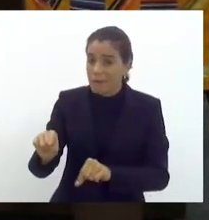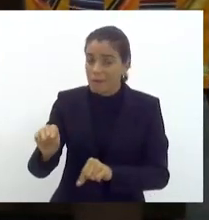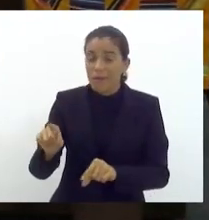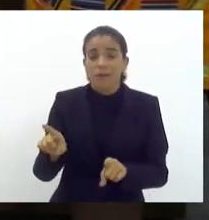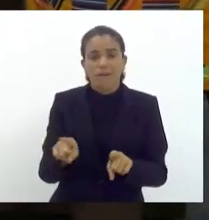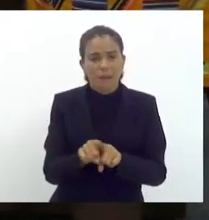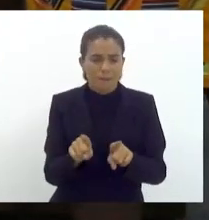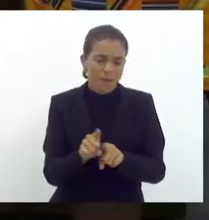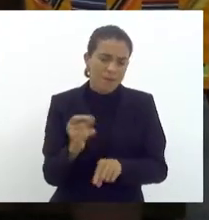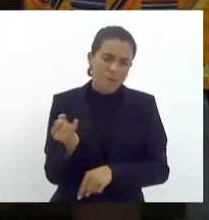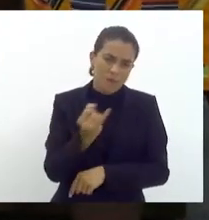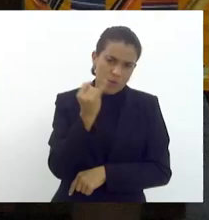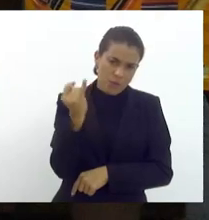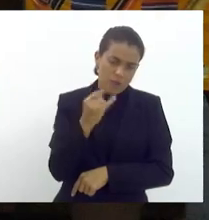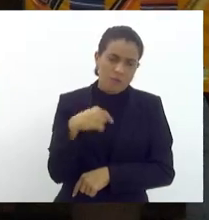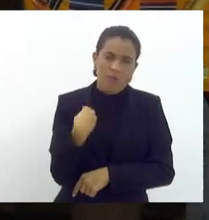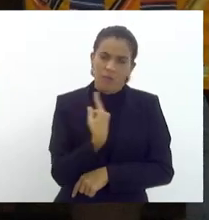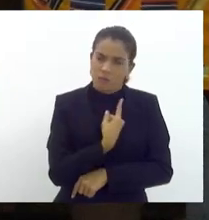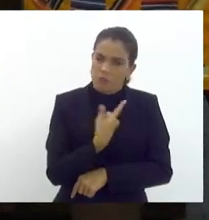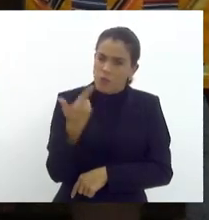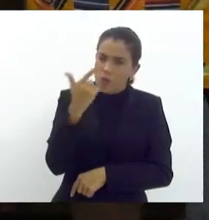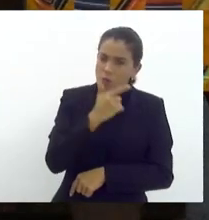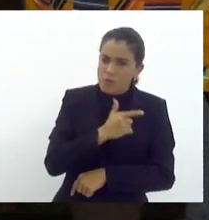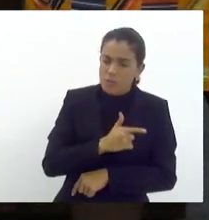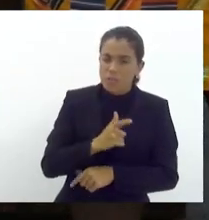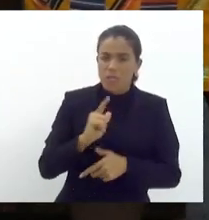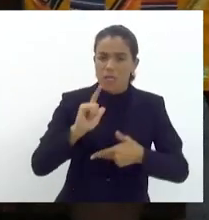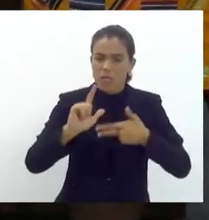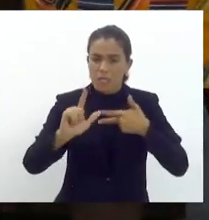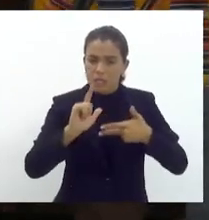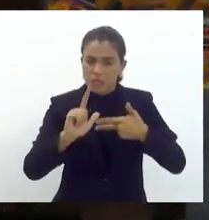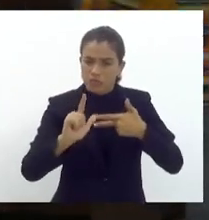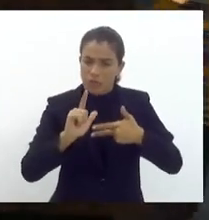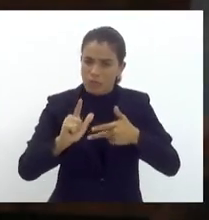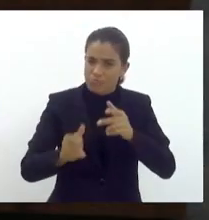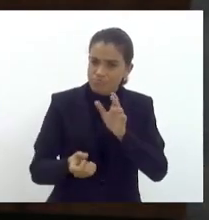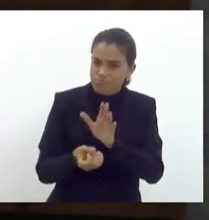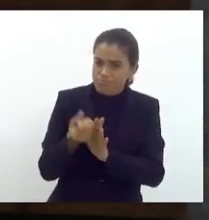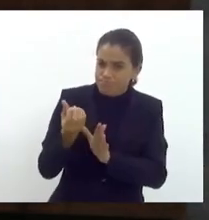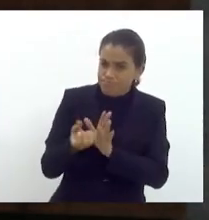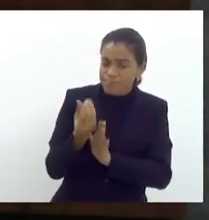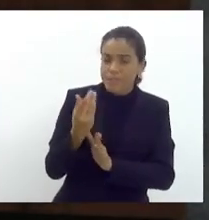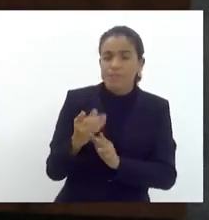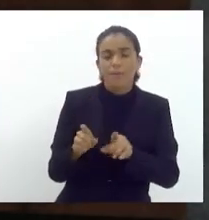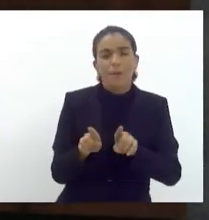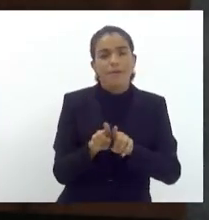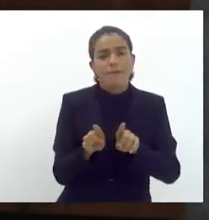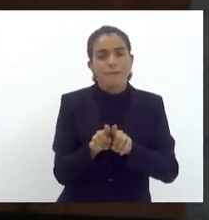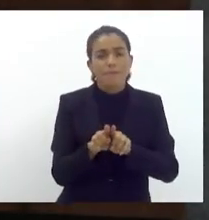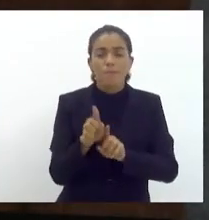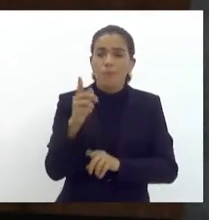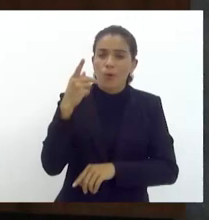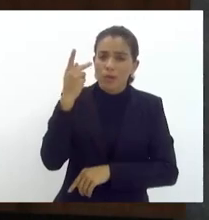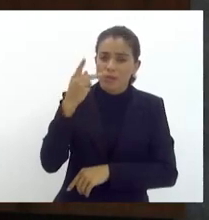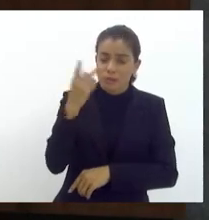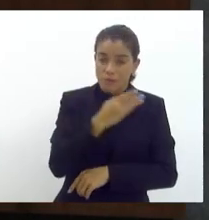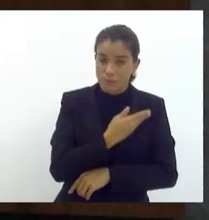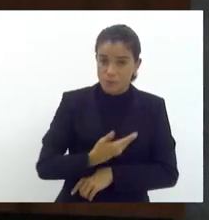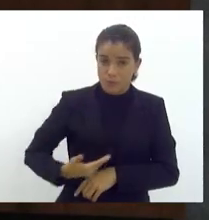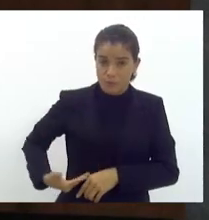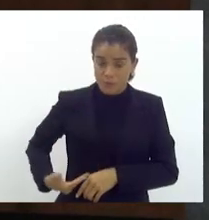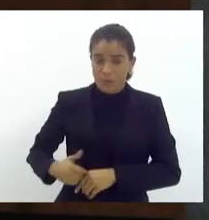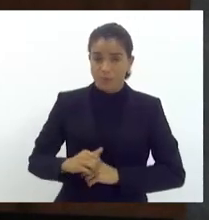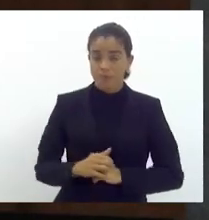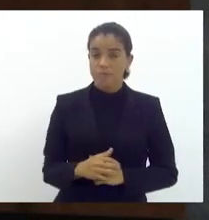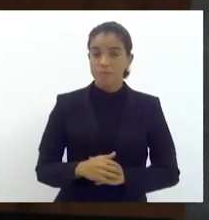muito importante que a gente consiga legislar que a gente consiga Criar e produzir políticas públicas